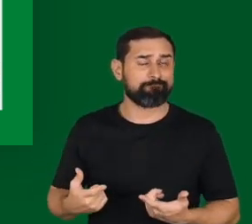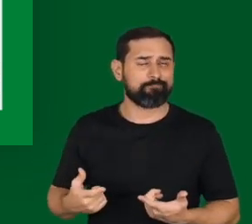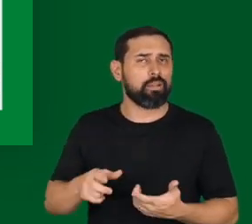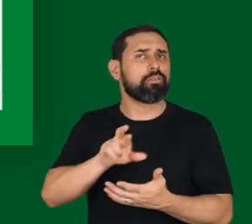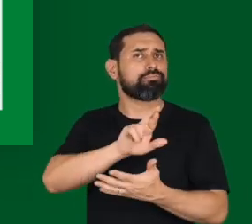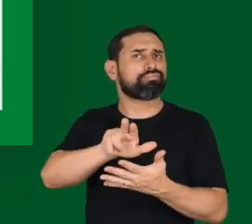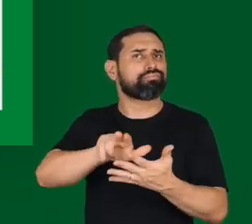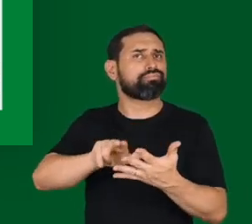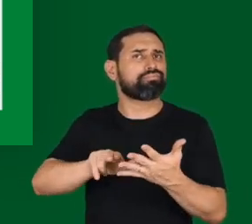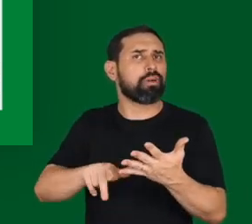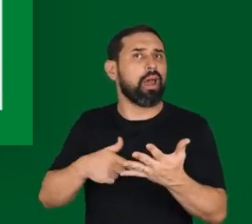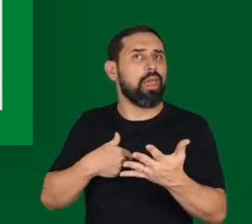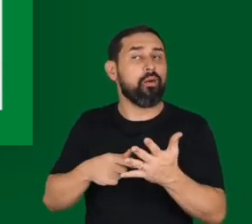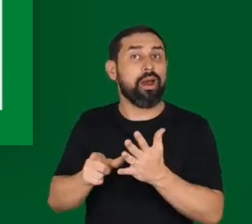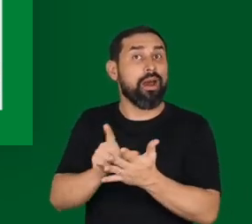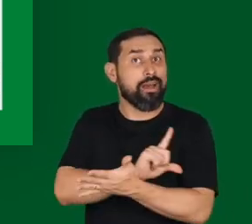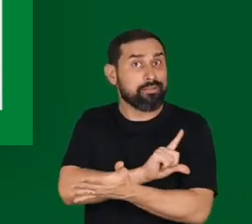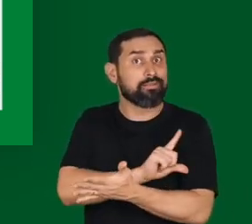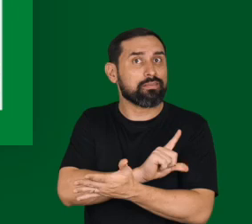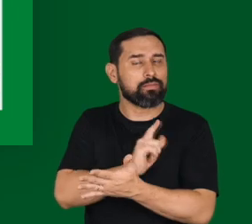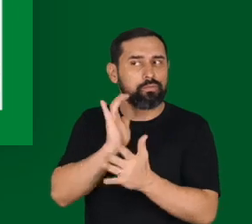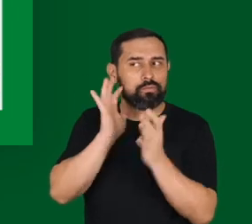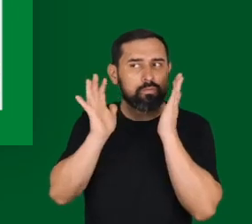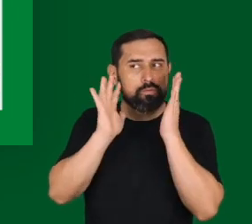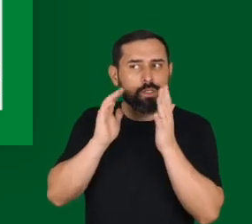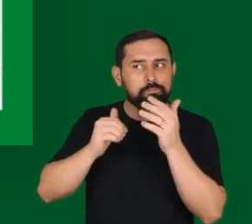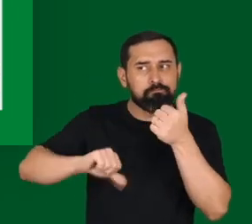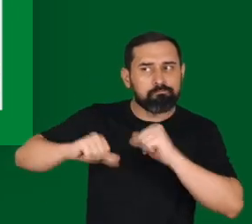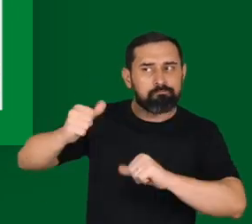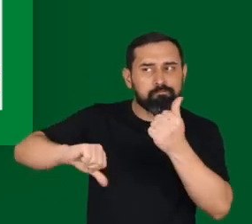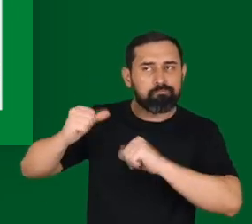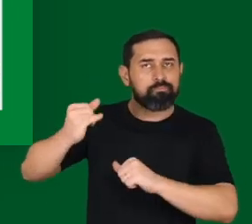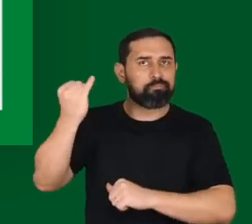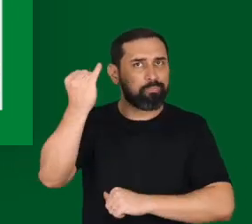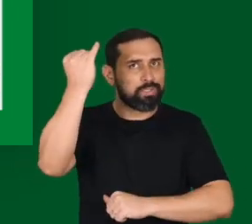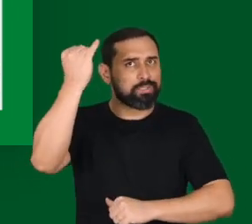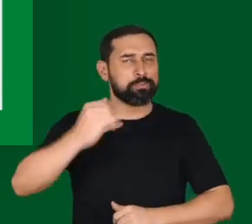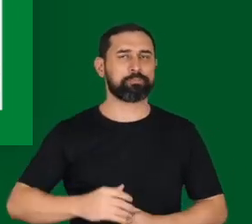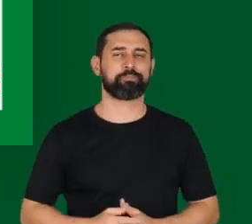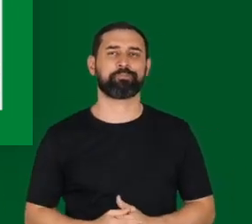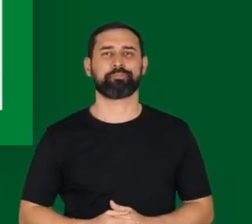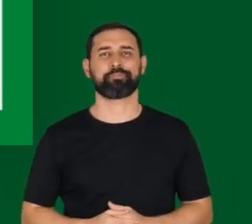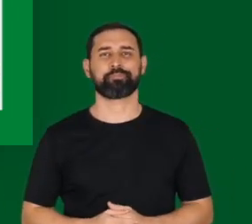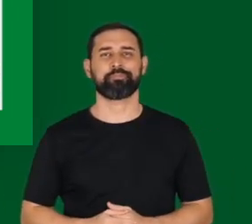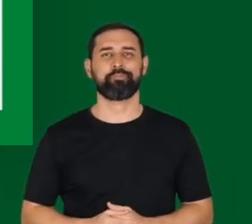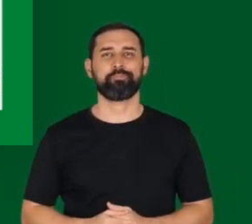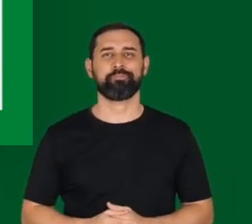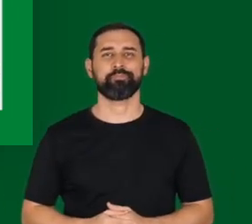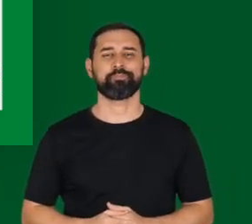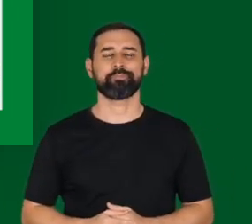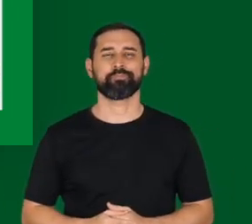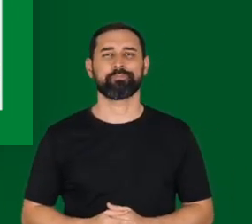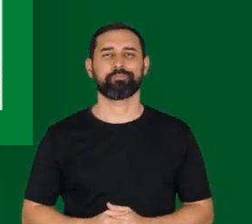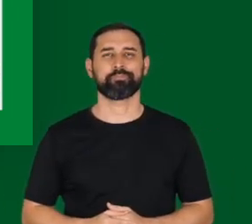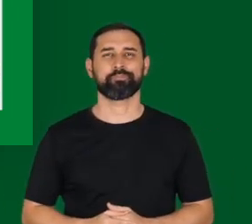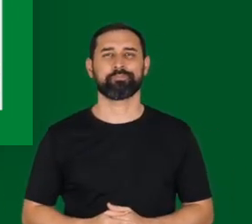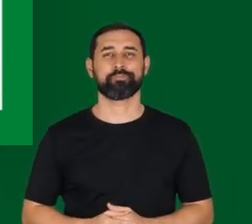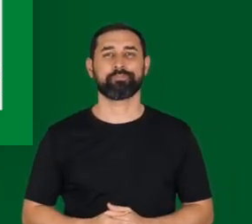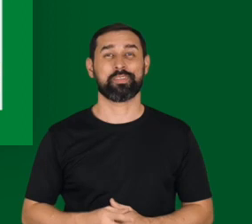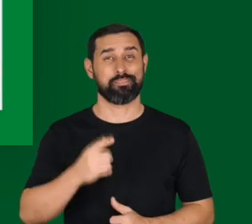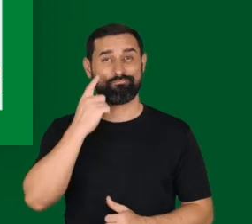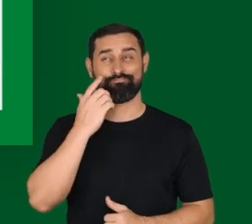funcionante. Então, são particularidades que a gente tem que levar em consideração na avaliação primária. Então, o